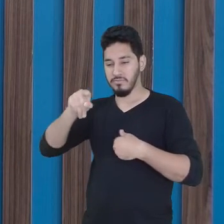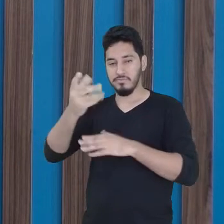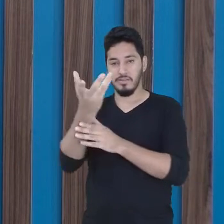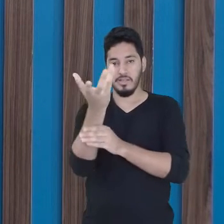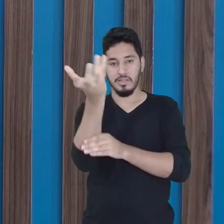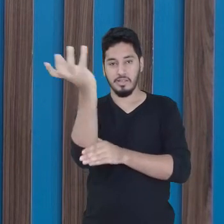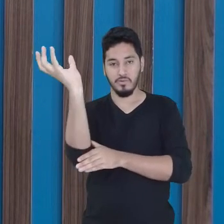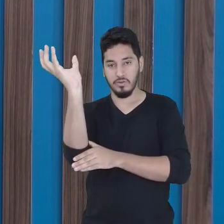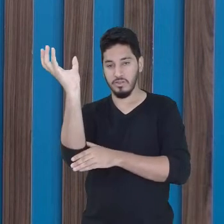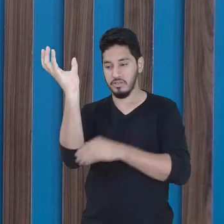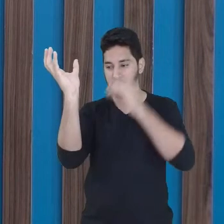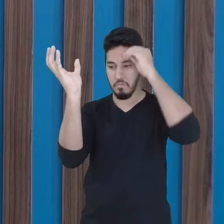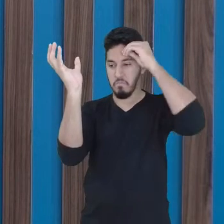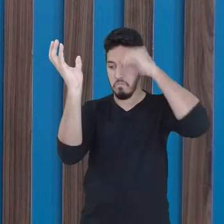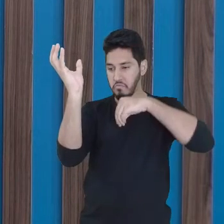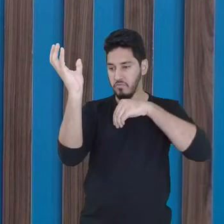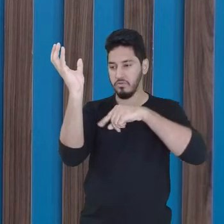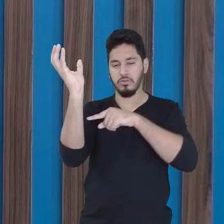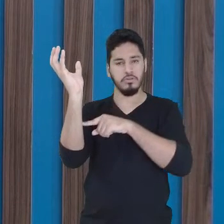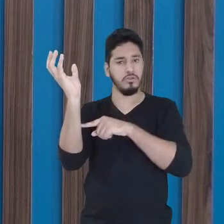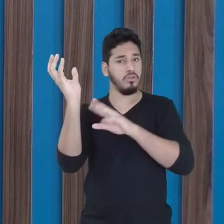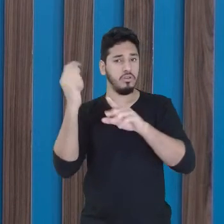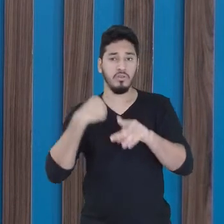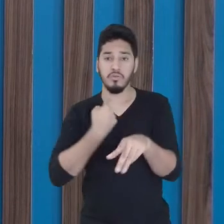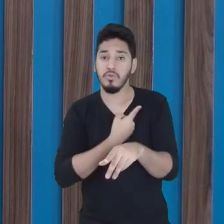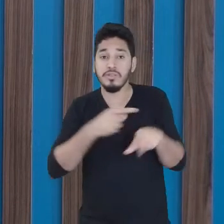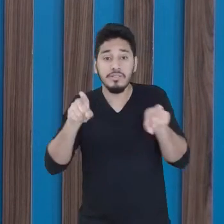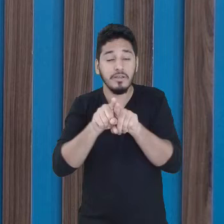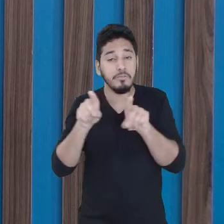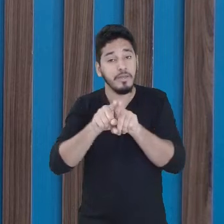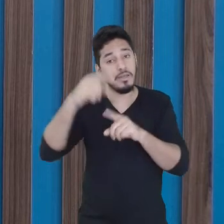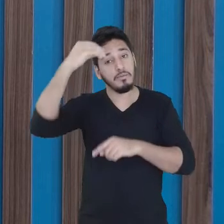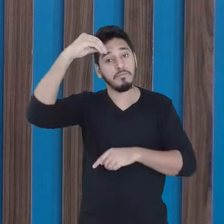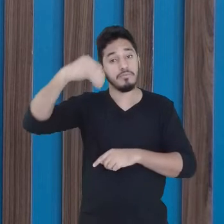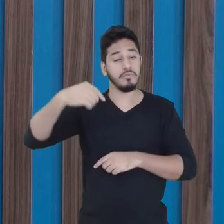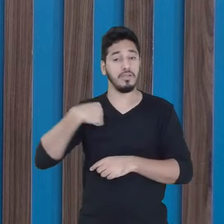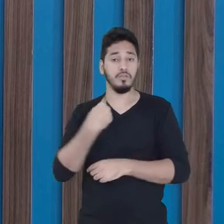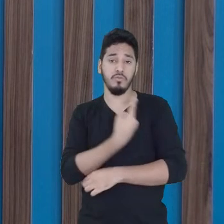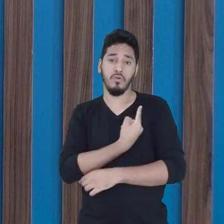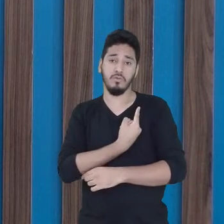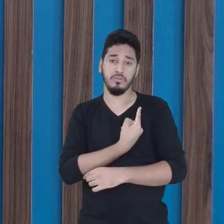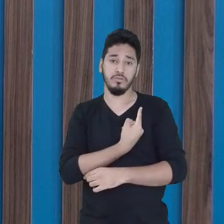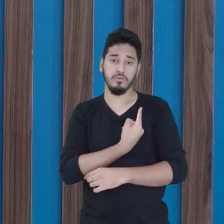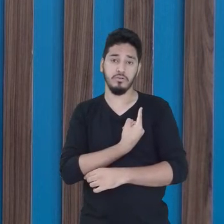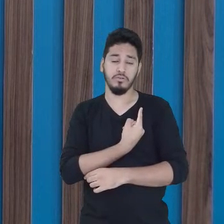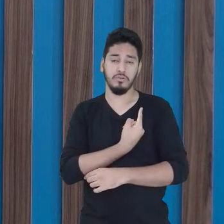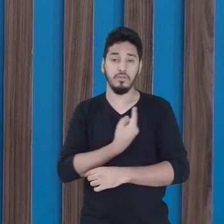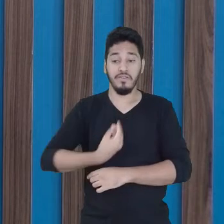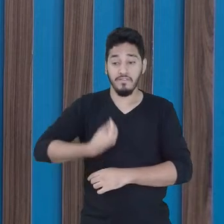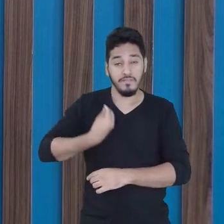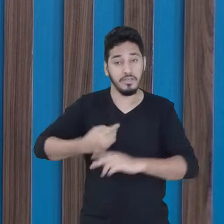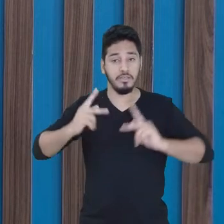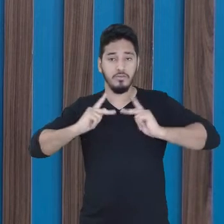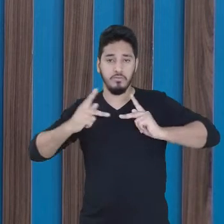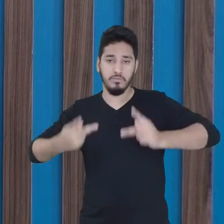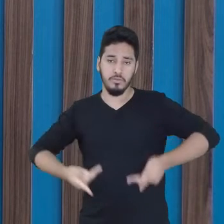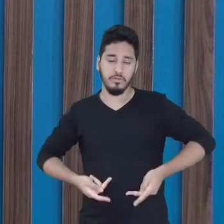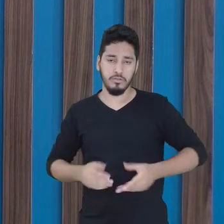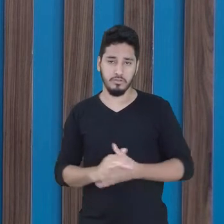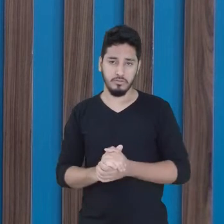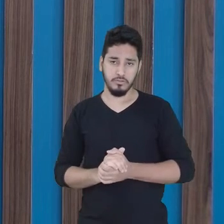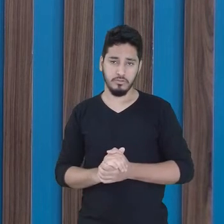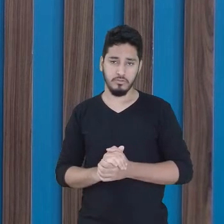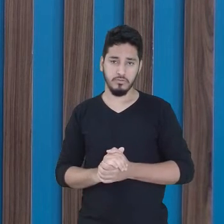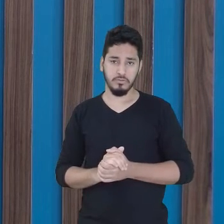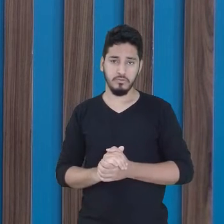causa impacto naquela natureza, a gente também está causando, né, efeitos na nossa vida humana. Né? A gente pode